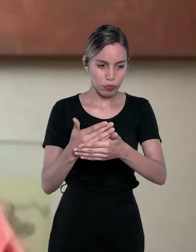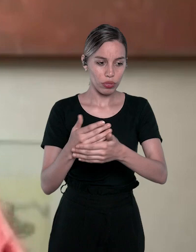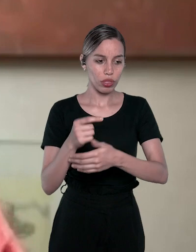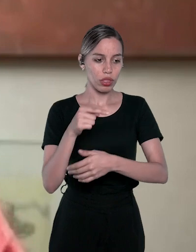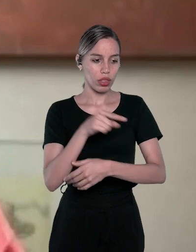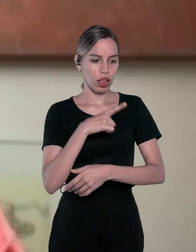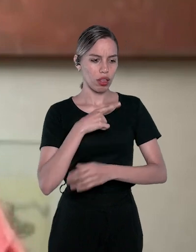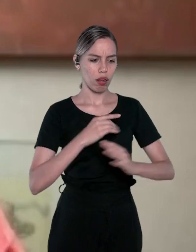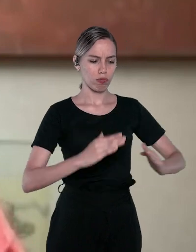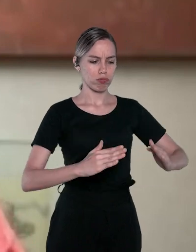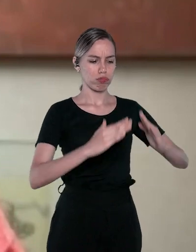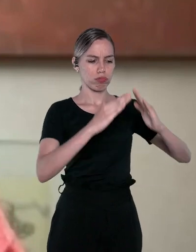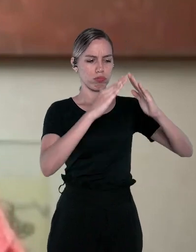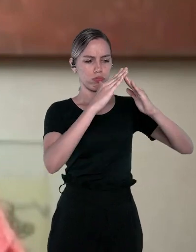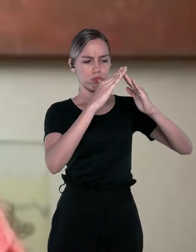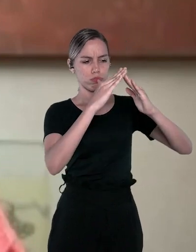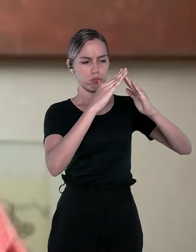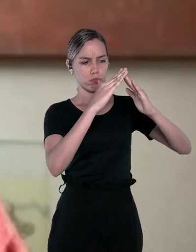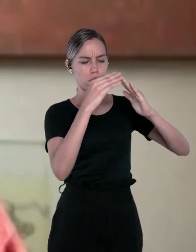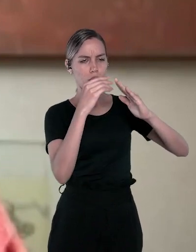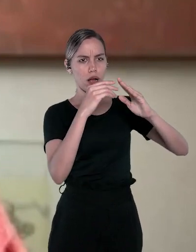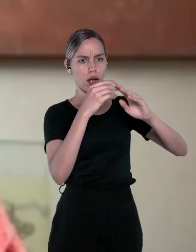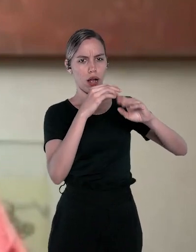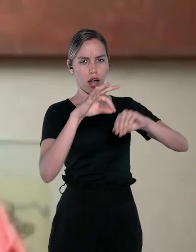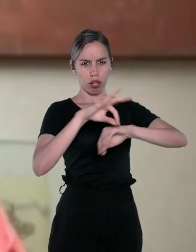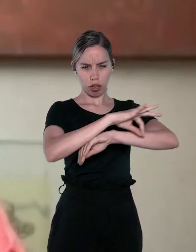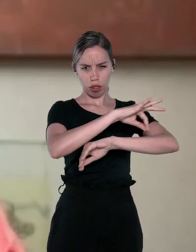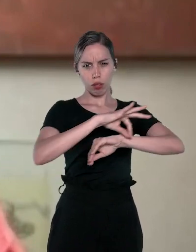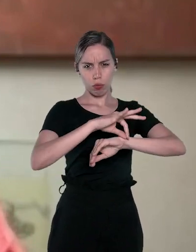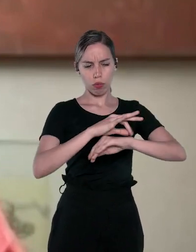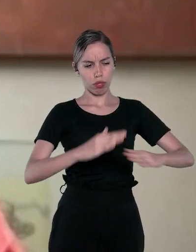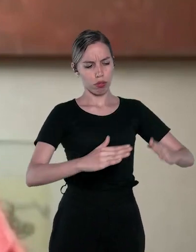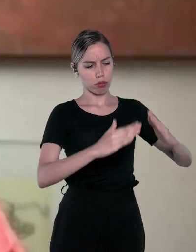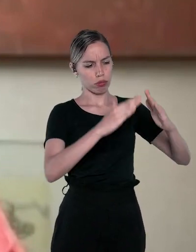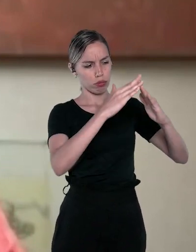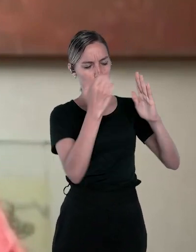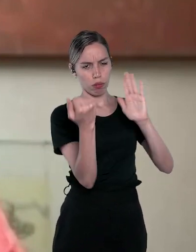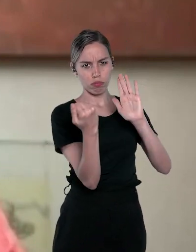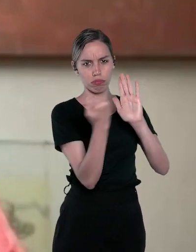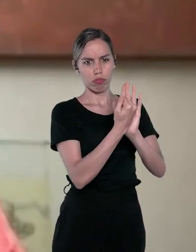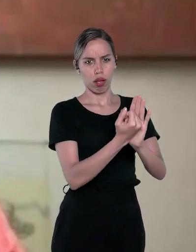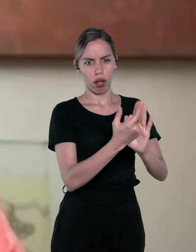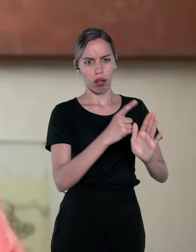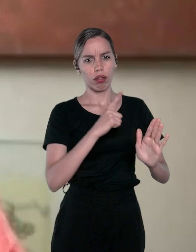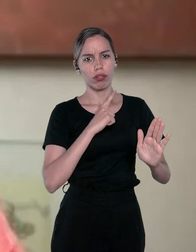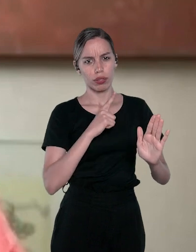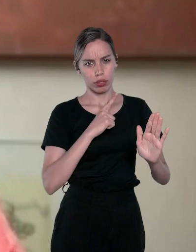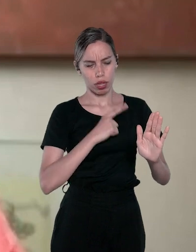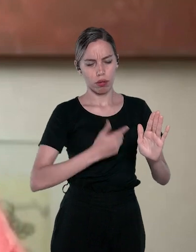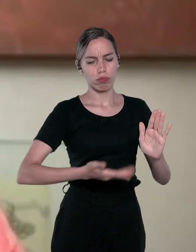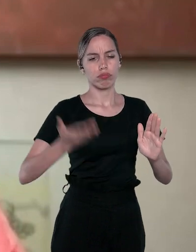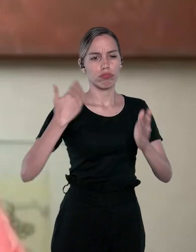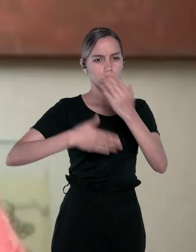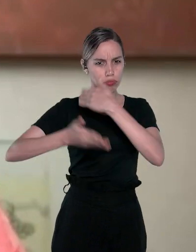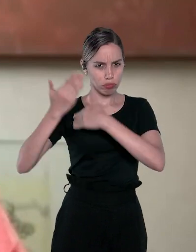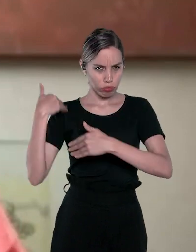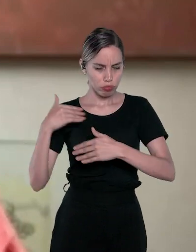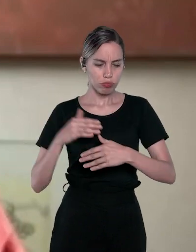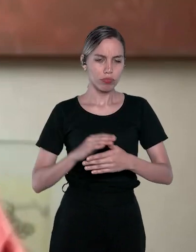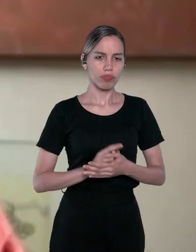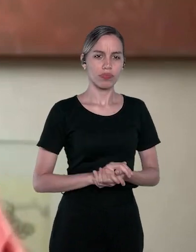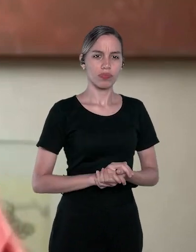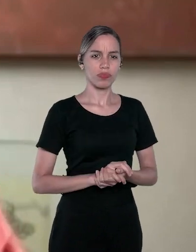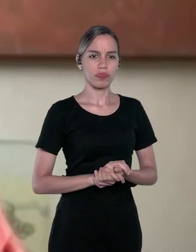de arquitetura, com alguns registros importantes da arquitetura colonial barroca mineira,